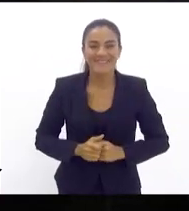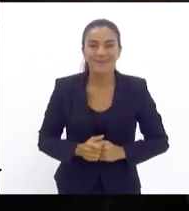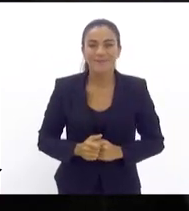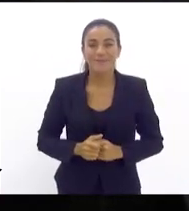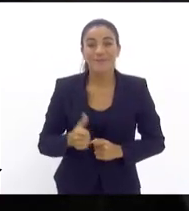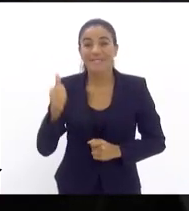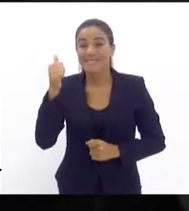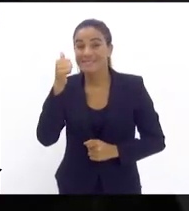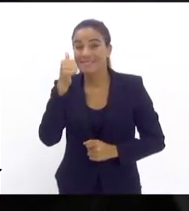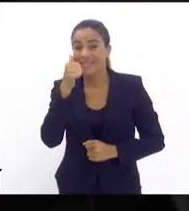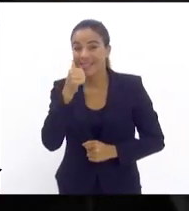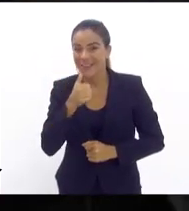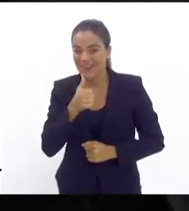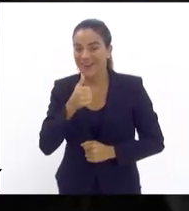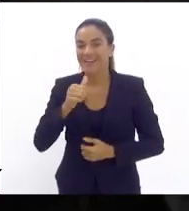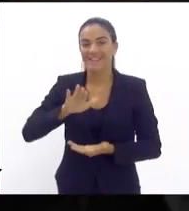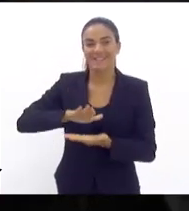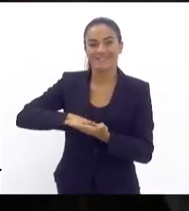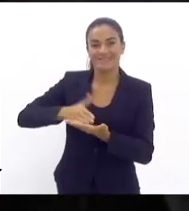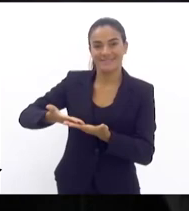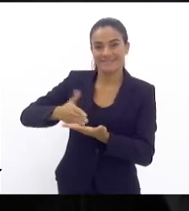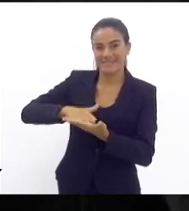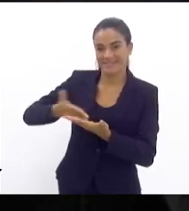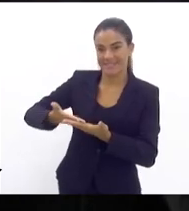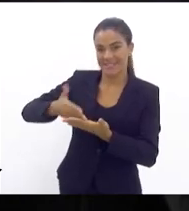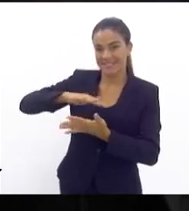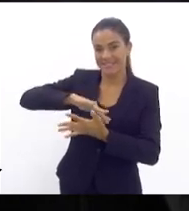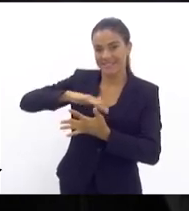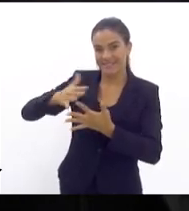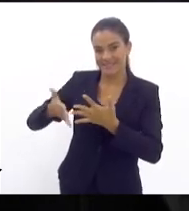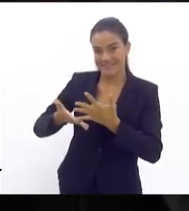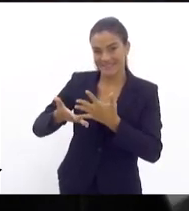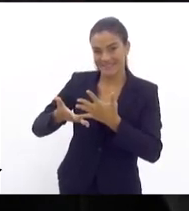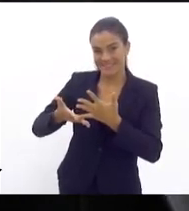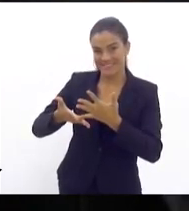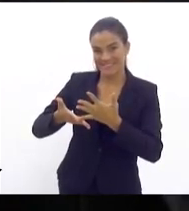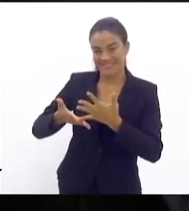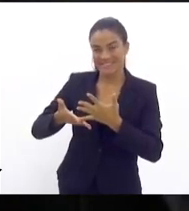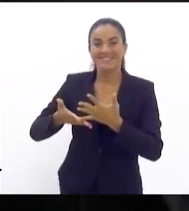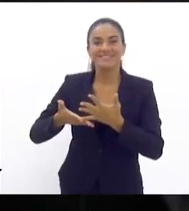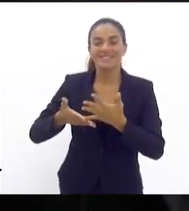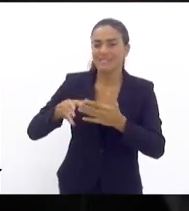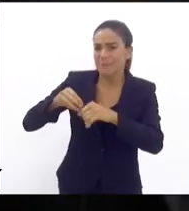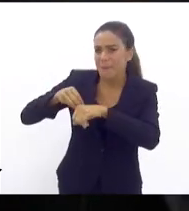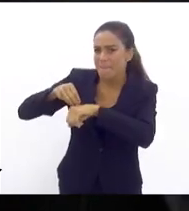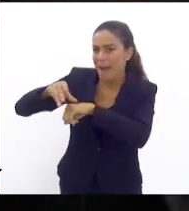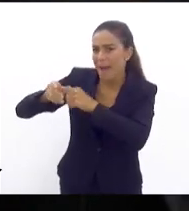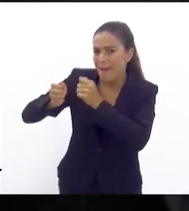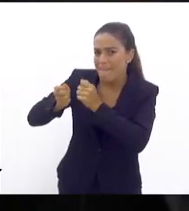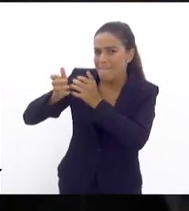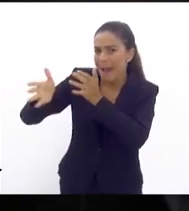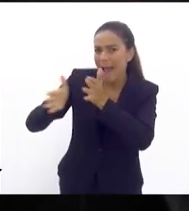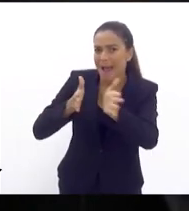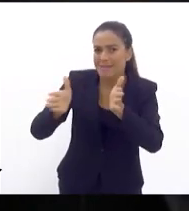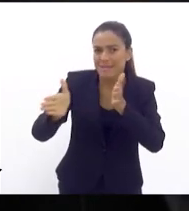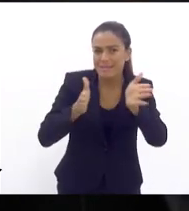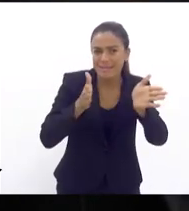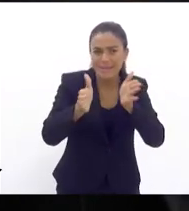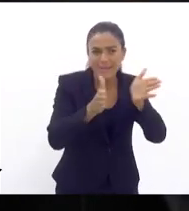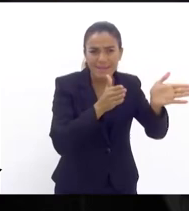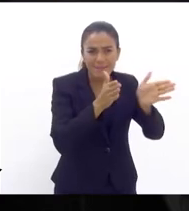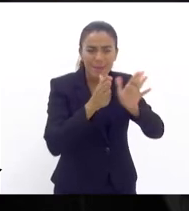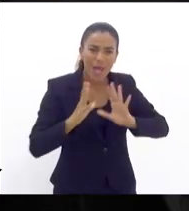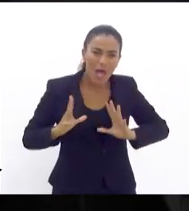senhora intérprete da linguagem de Libras, que leva a nossa voz aos